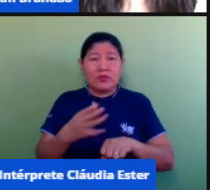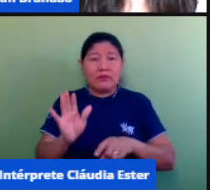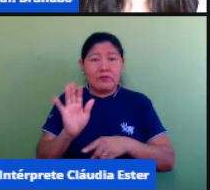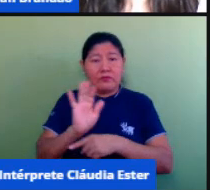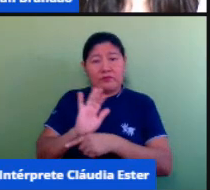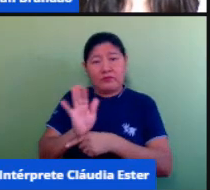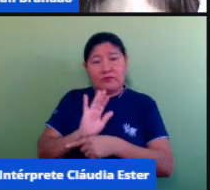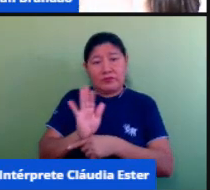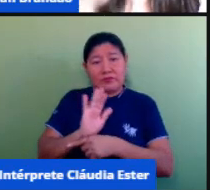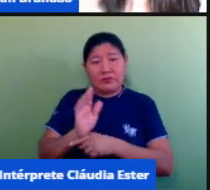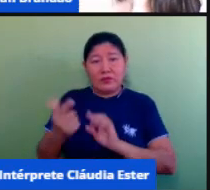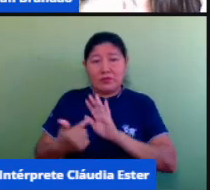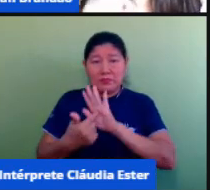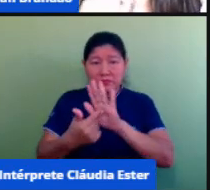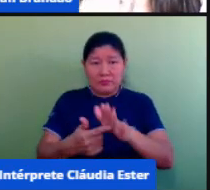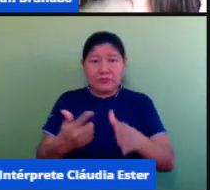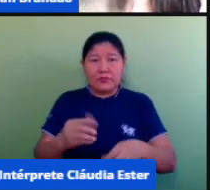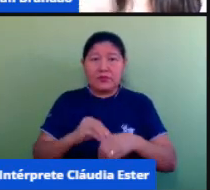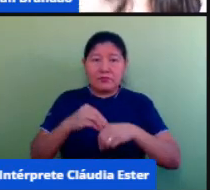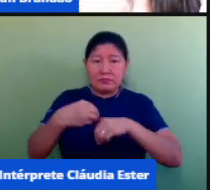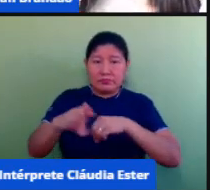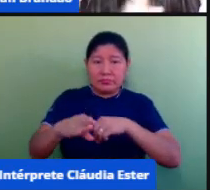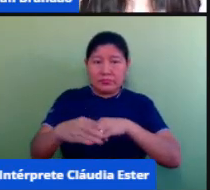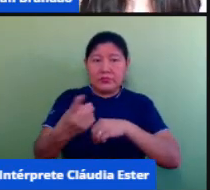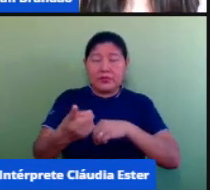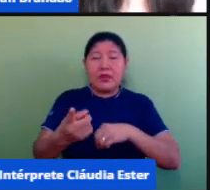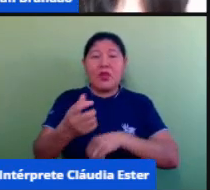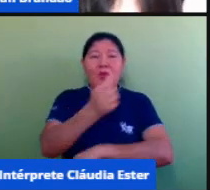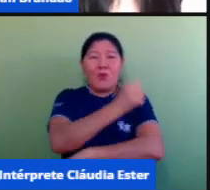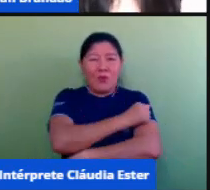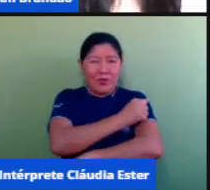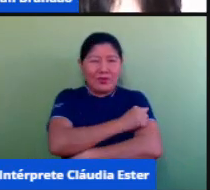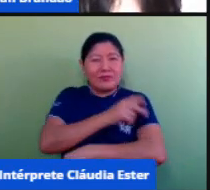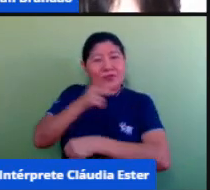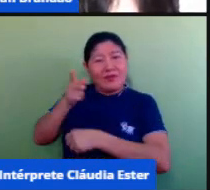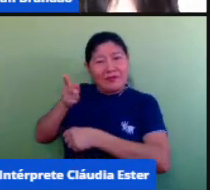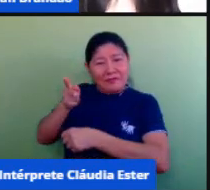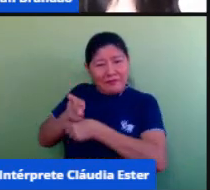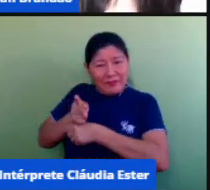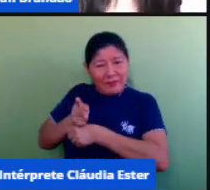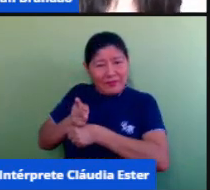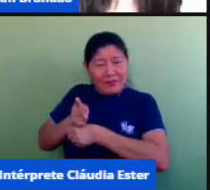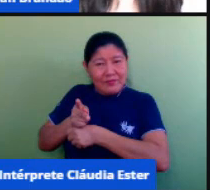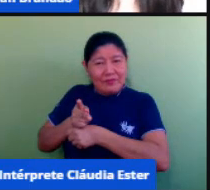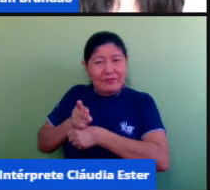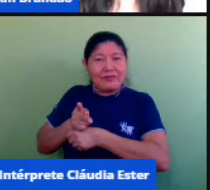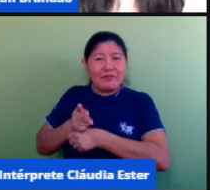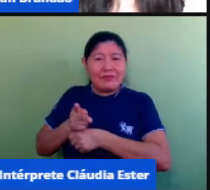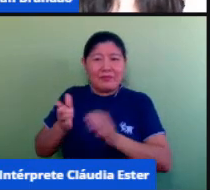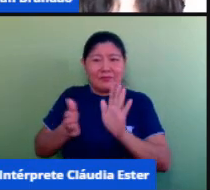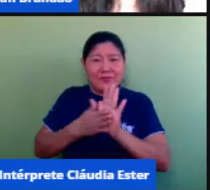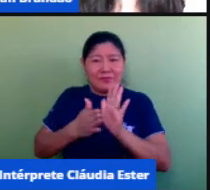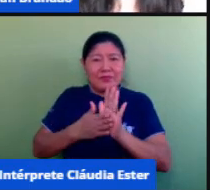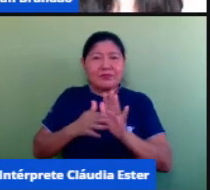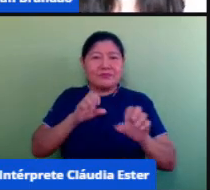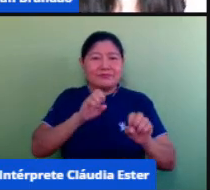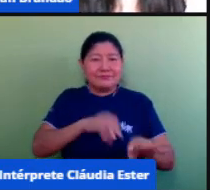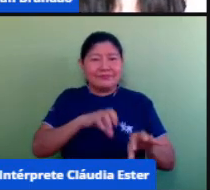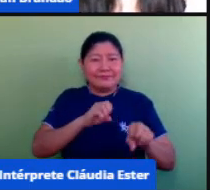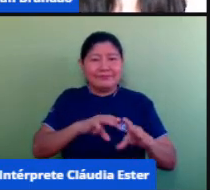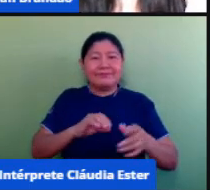Aqui, ó, que eu quero compartilhar, que é um aluno que gravou após a indicação de uma aula. Pode pôr, por favor?